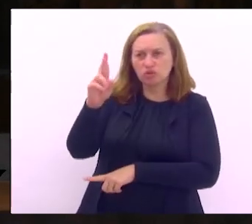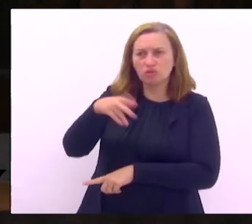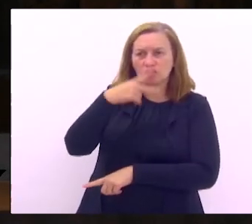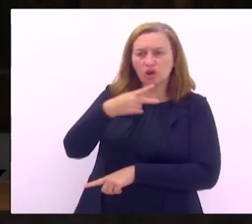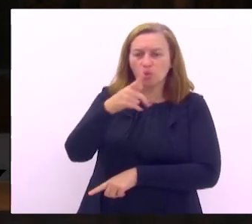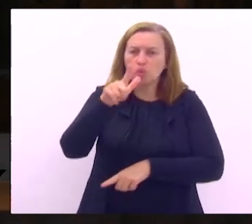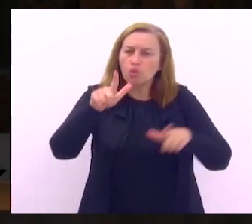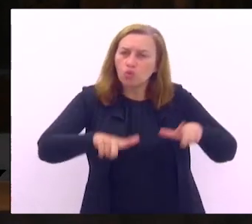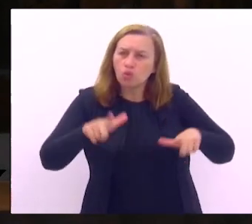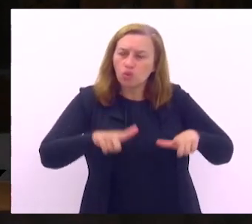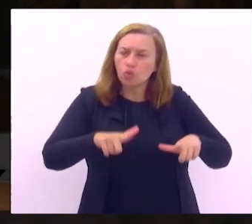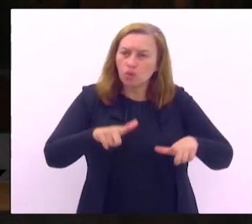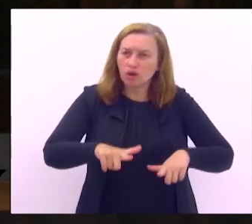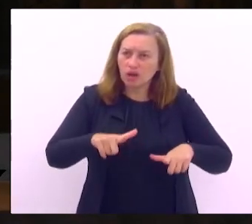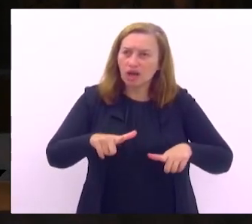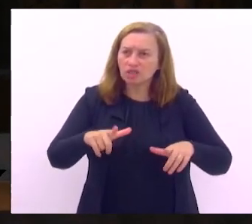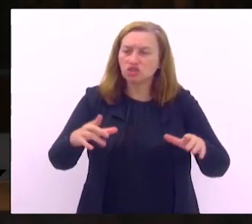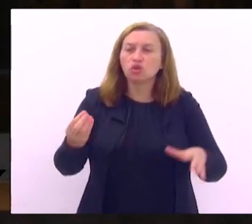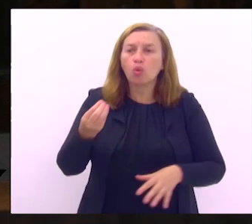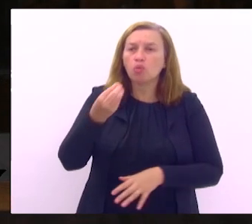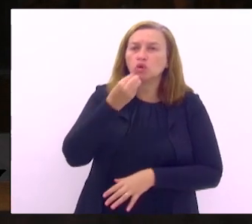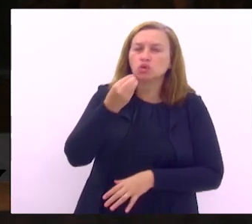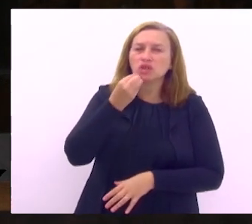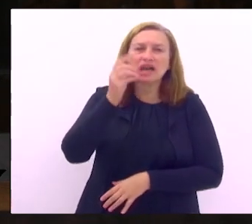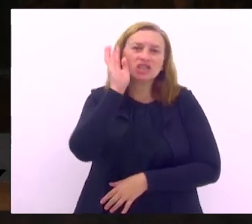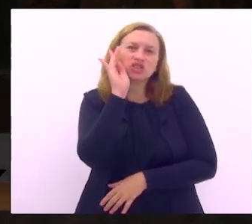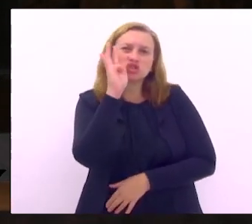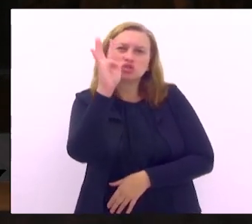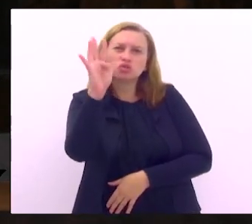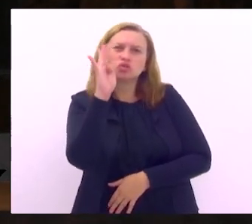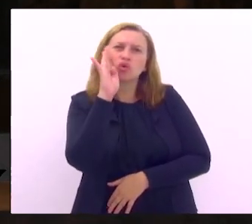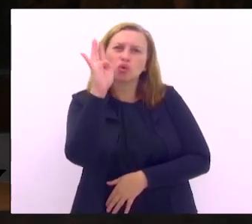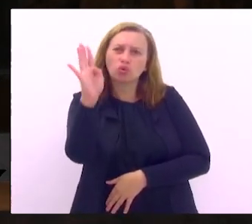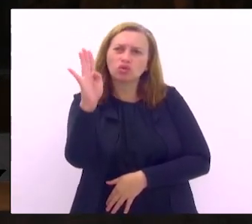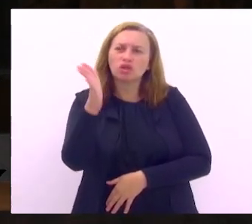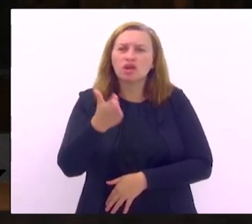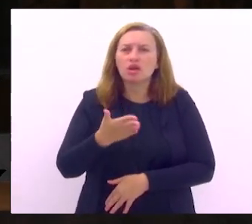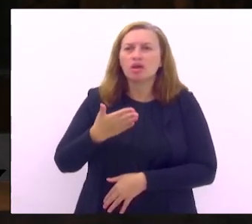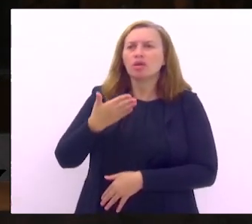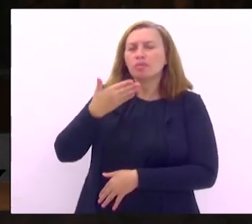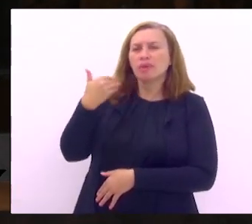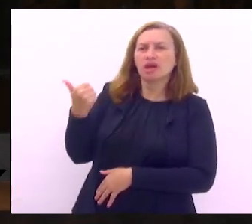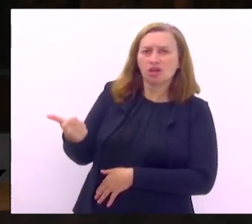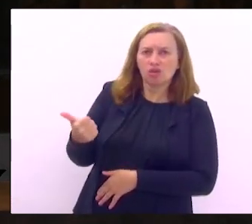espaço também de construção de oportunidades, sonhos e melhores